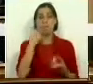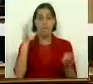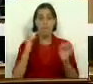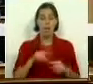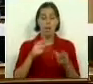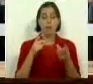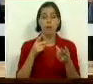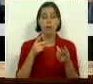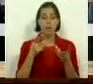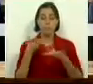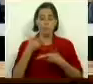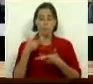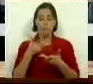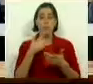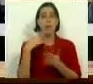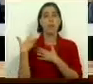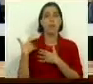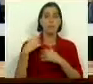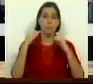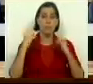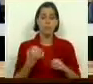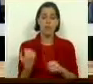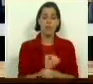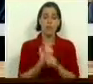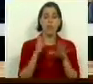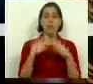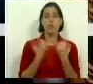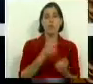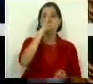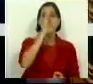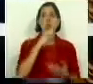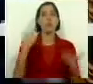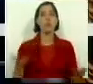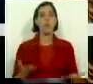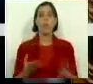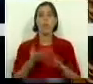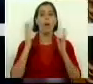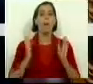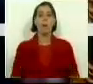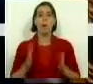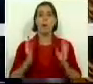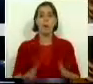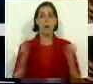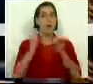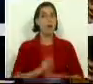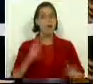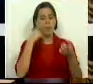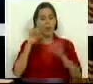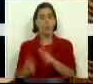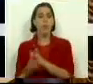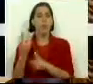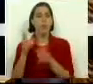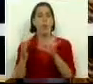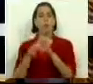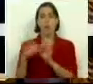refundar significa a completa desresponsabilização das funções sociais do Estado, então não é necessário nenhuma refundação